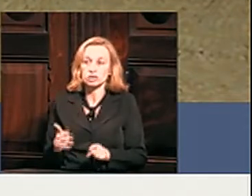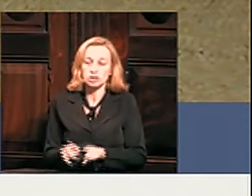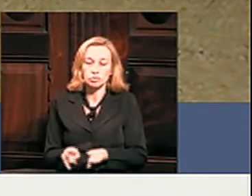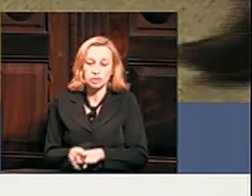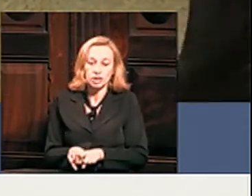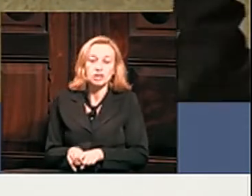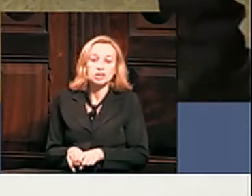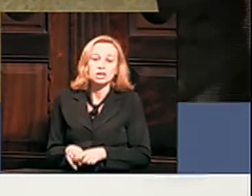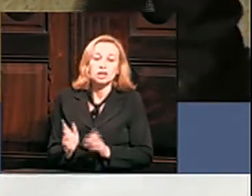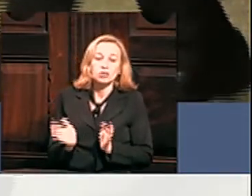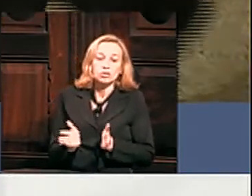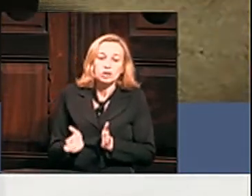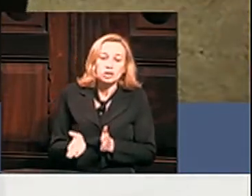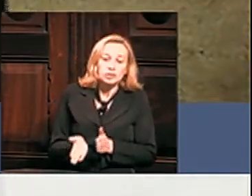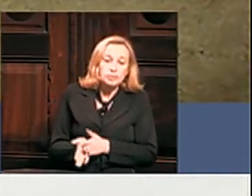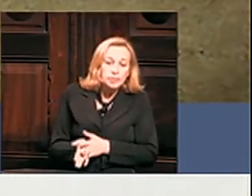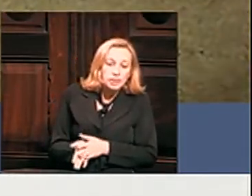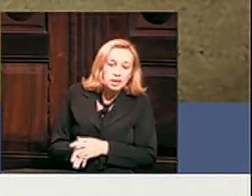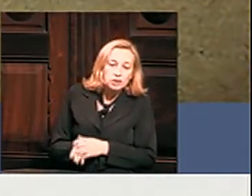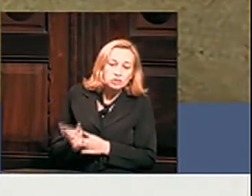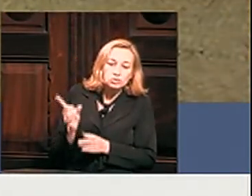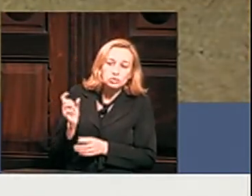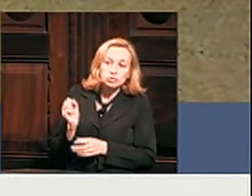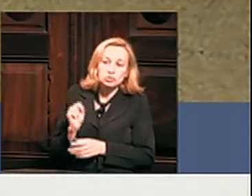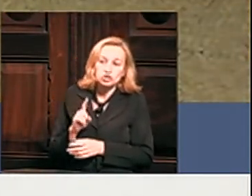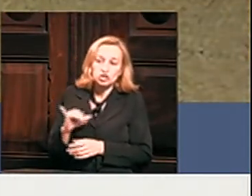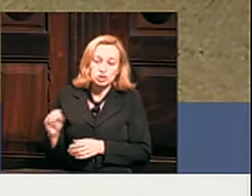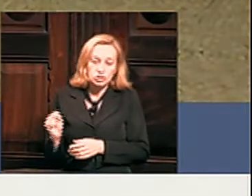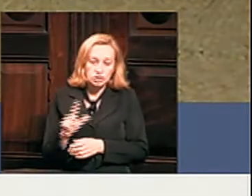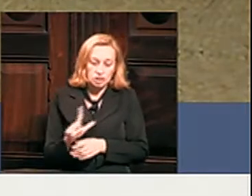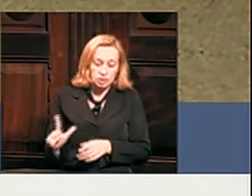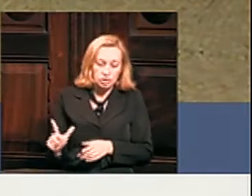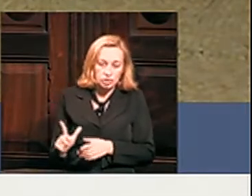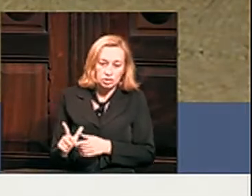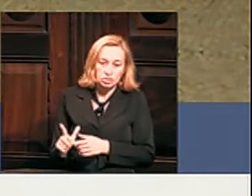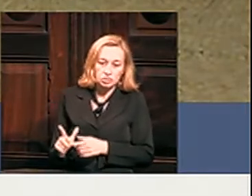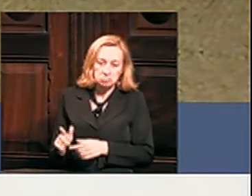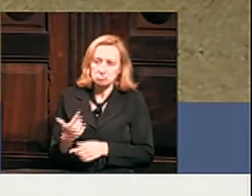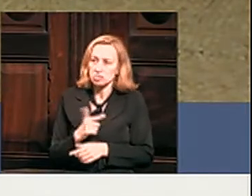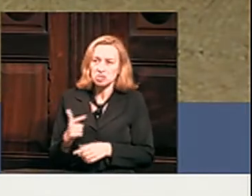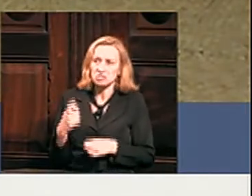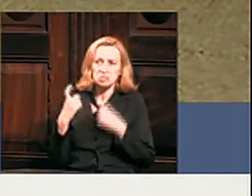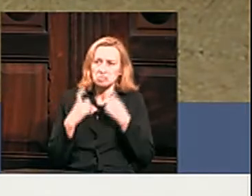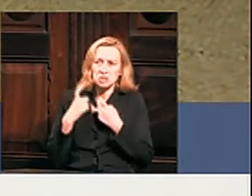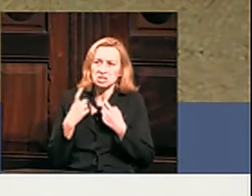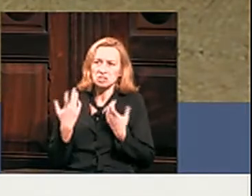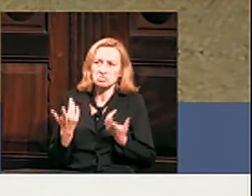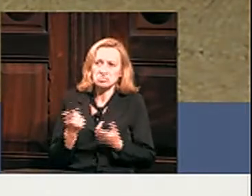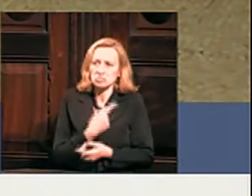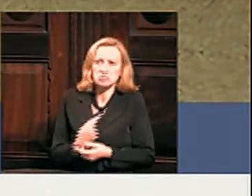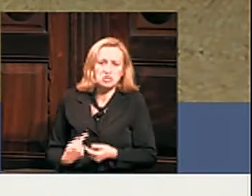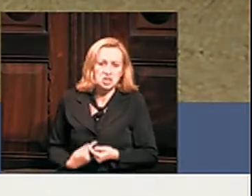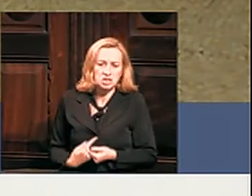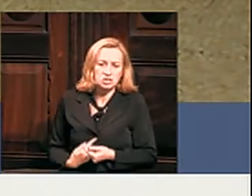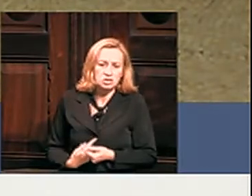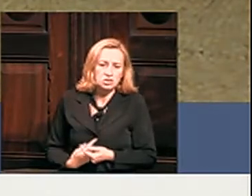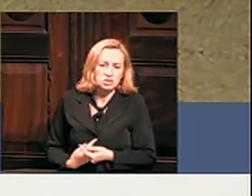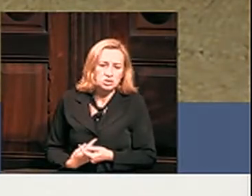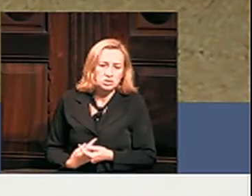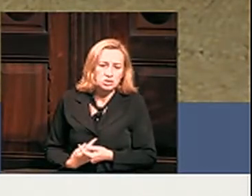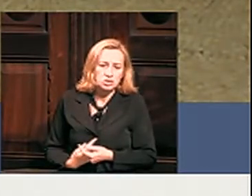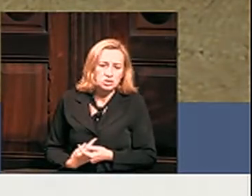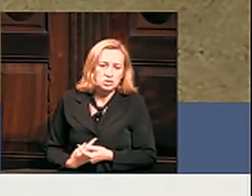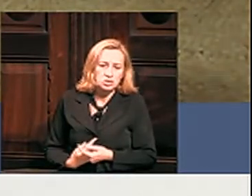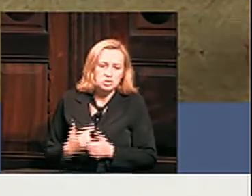no caso agora da redução do diesel, nem houve tanta preocupação assim do governo em relação ao